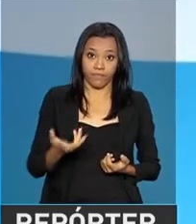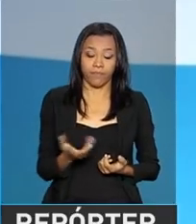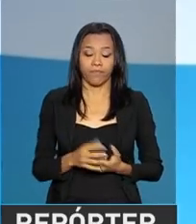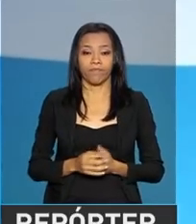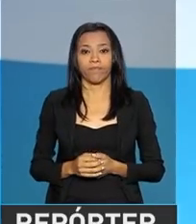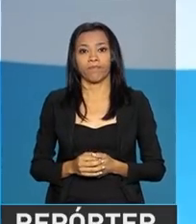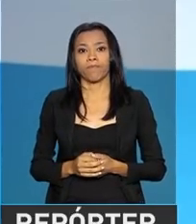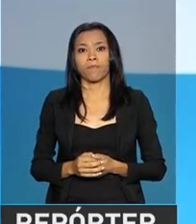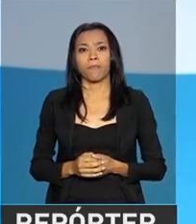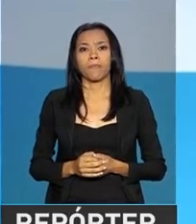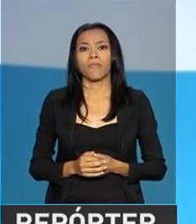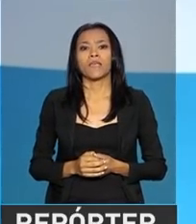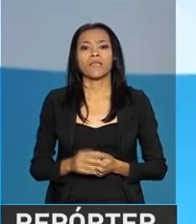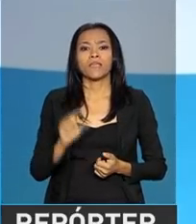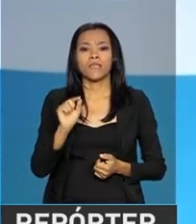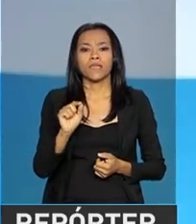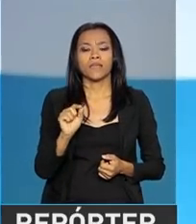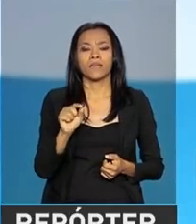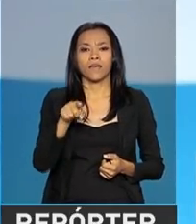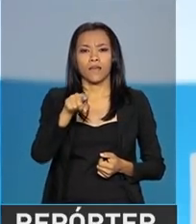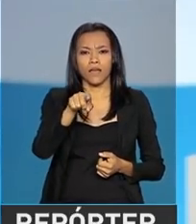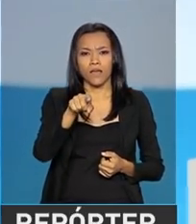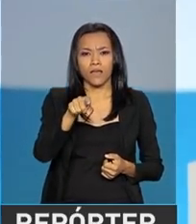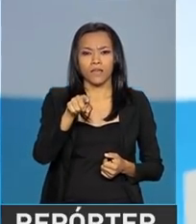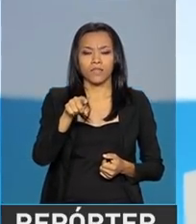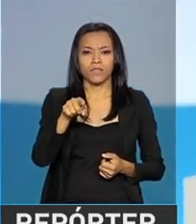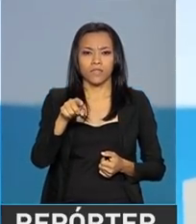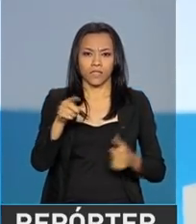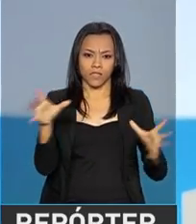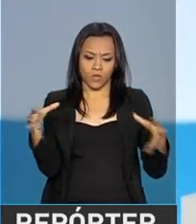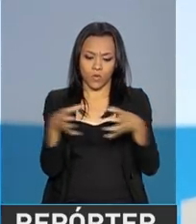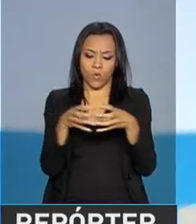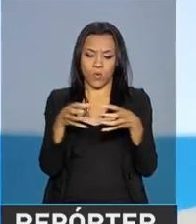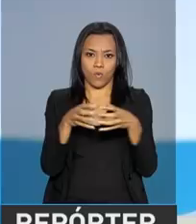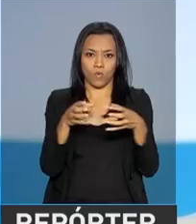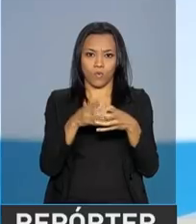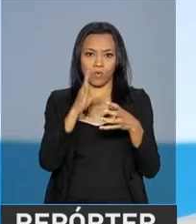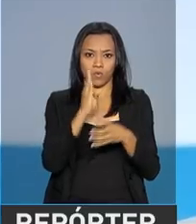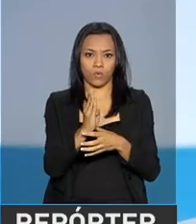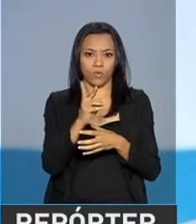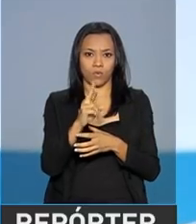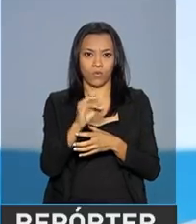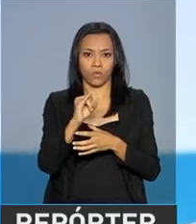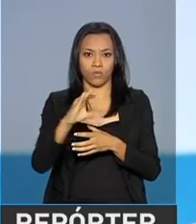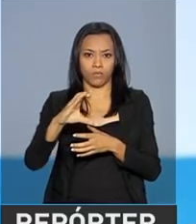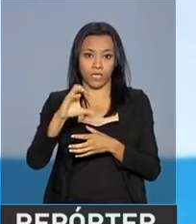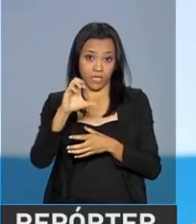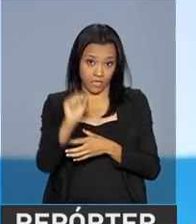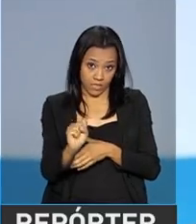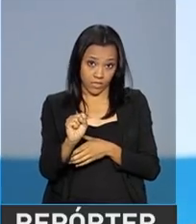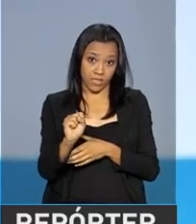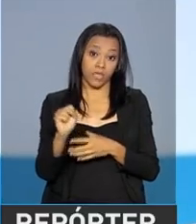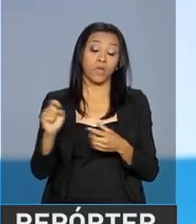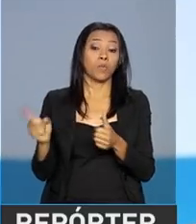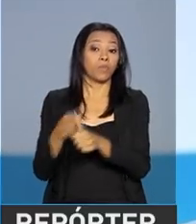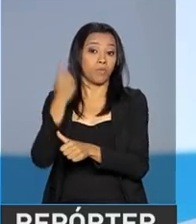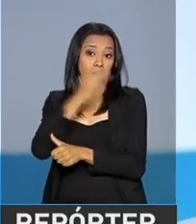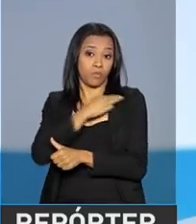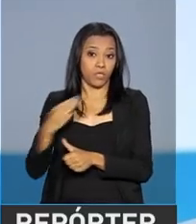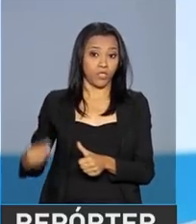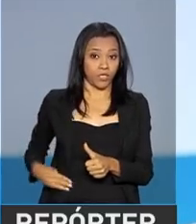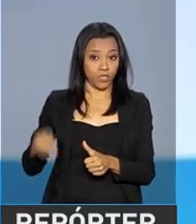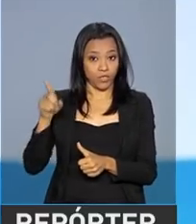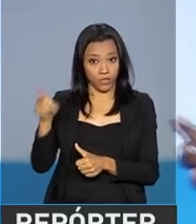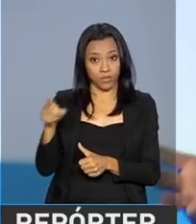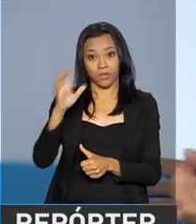há tempos atrás estando na reunião do brics na índia o ministro o molde primeiro-ministro molde da índia